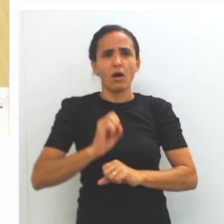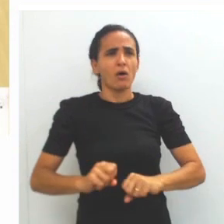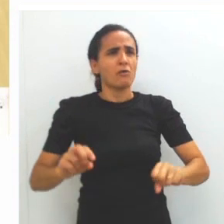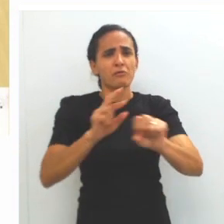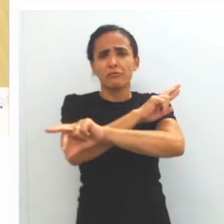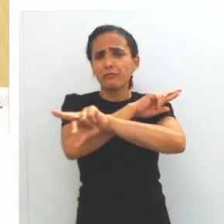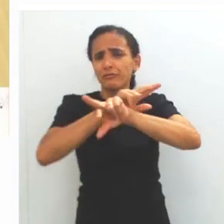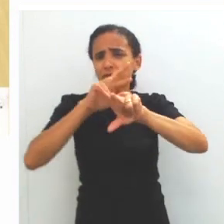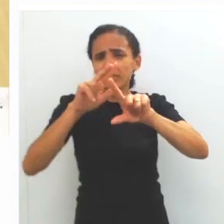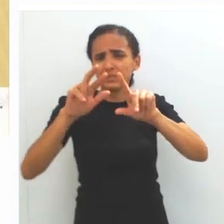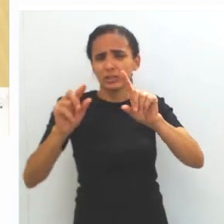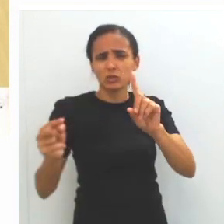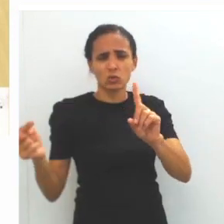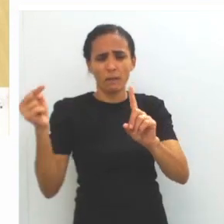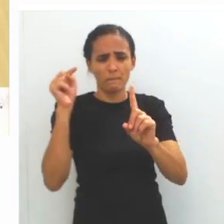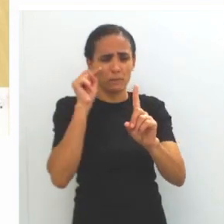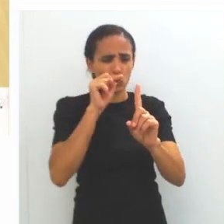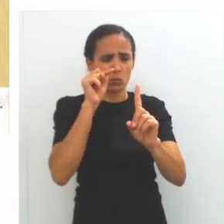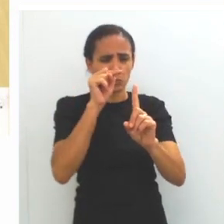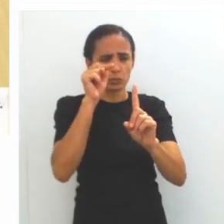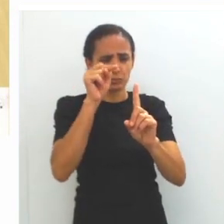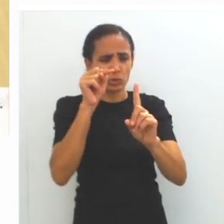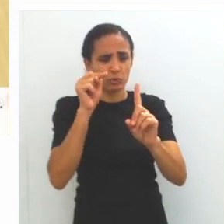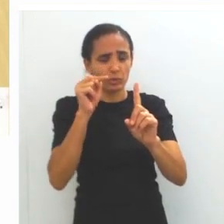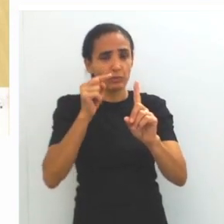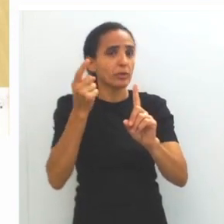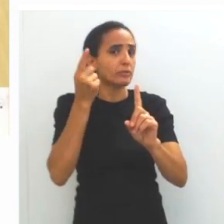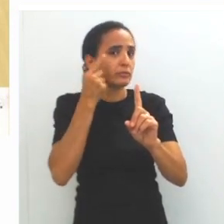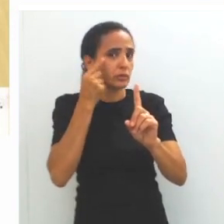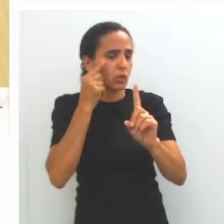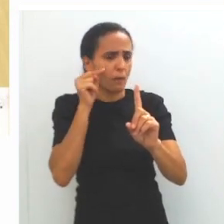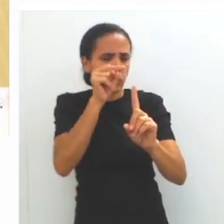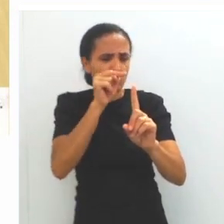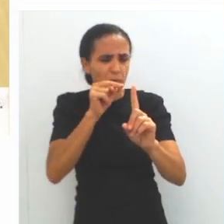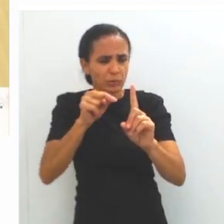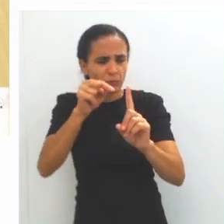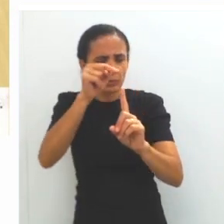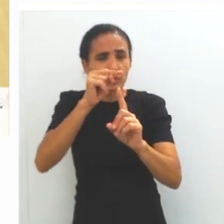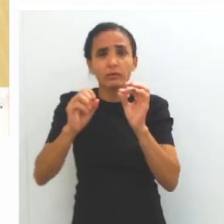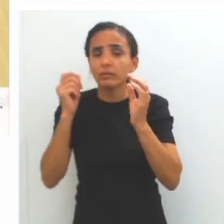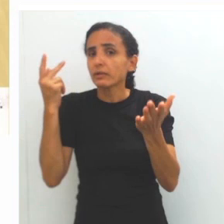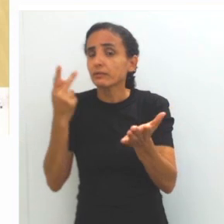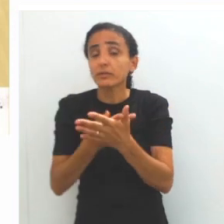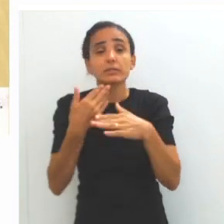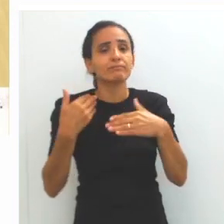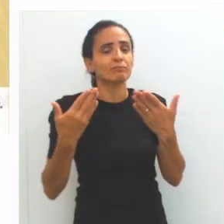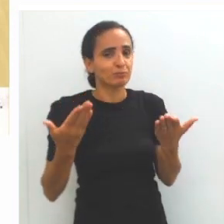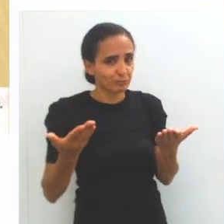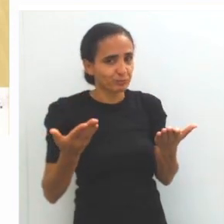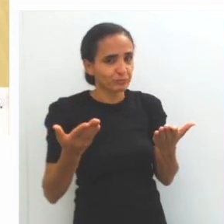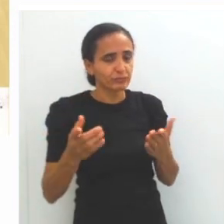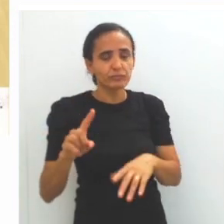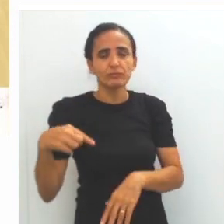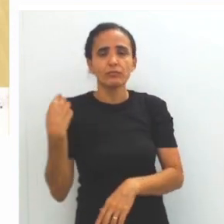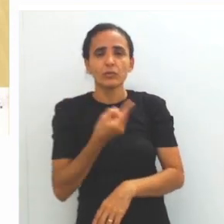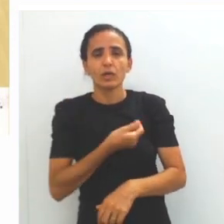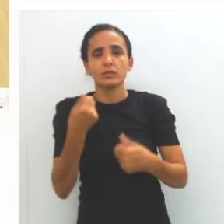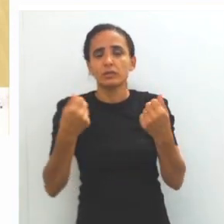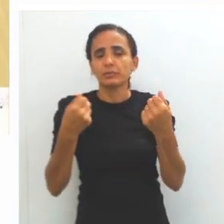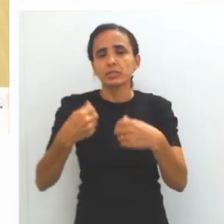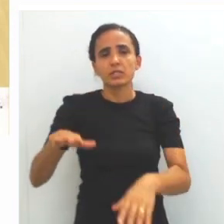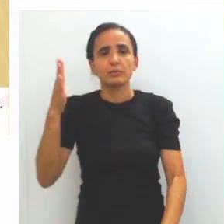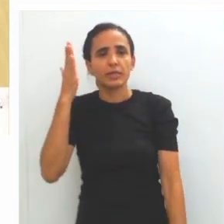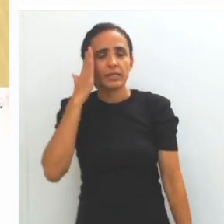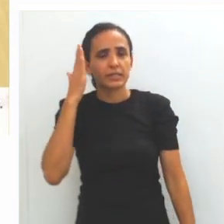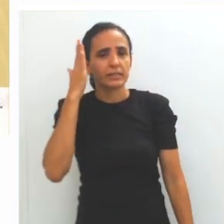jogar vários pontos focais na retina, no meio. E aí, Dantas, a gente